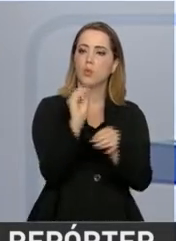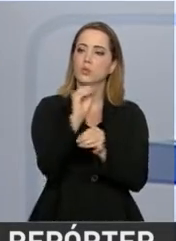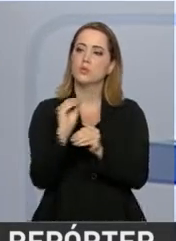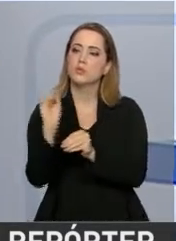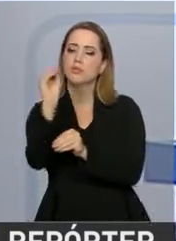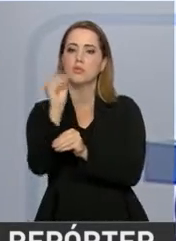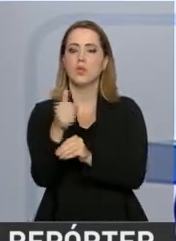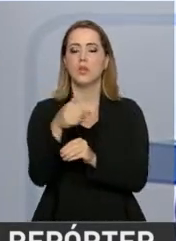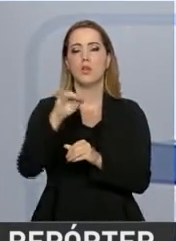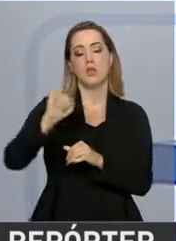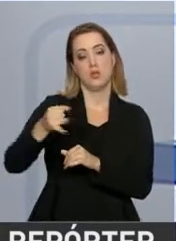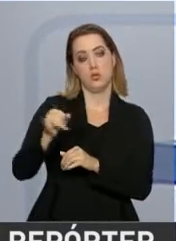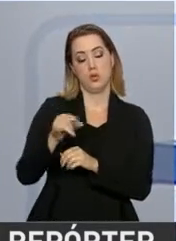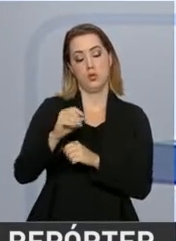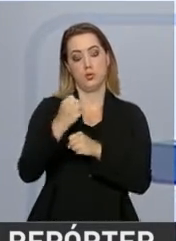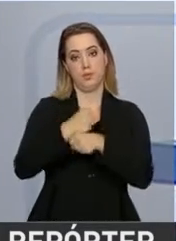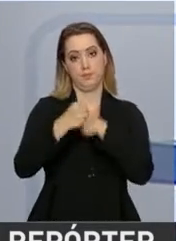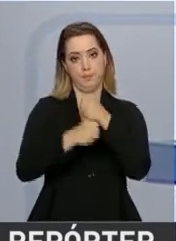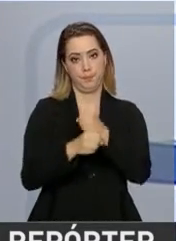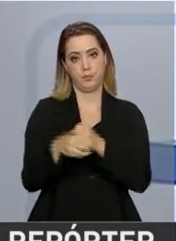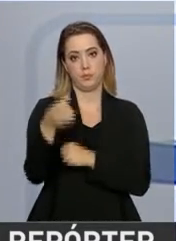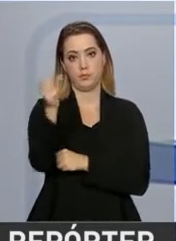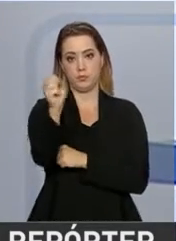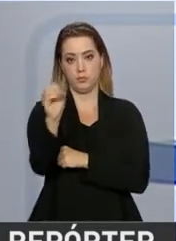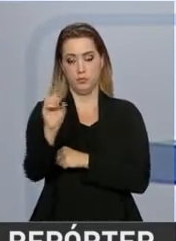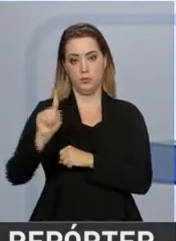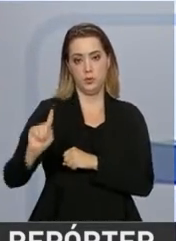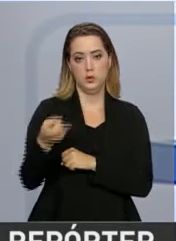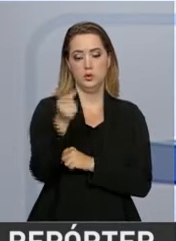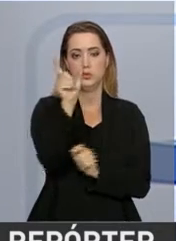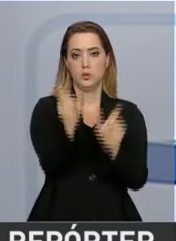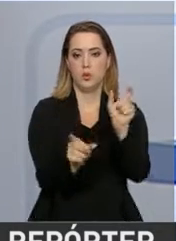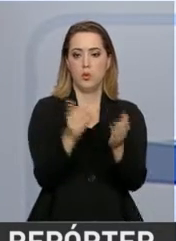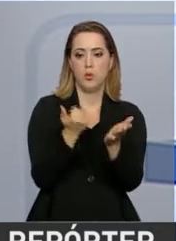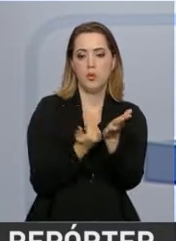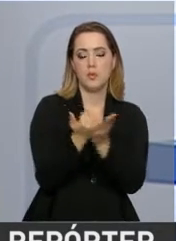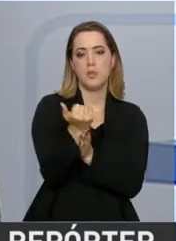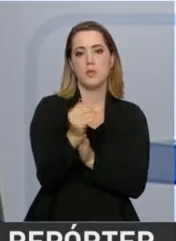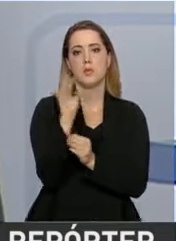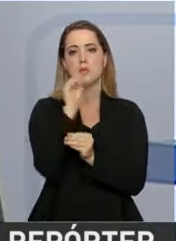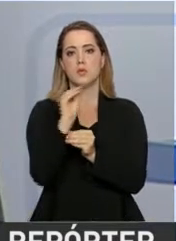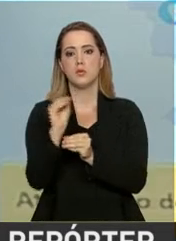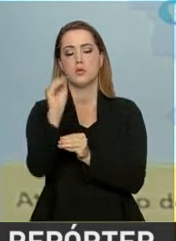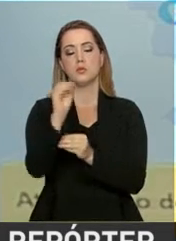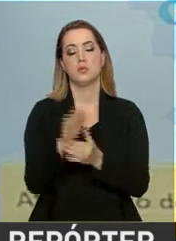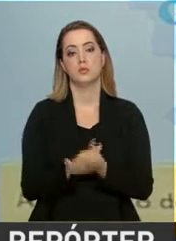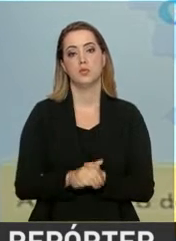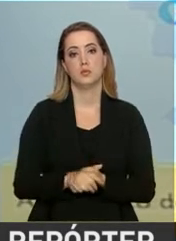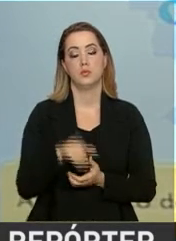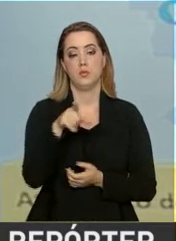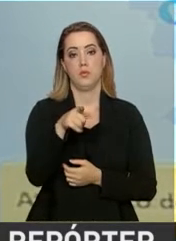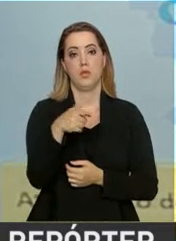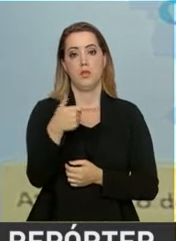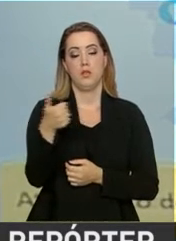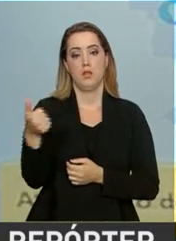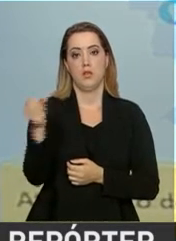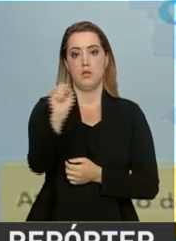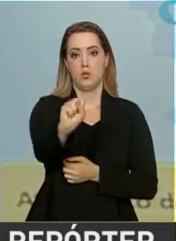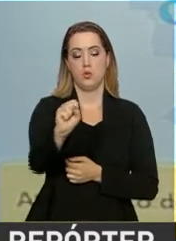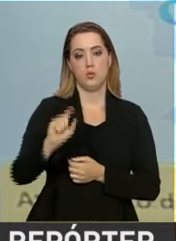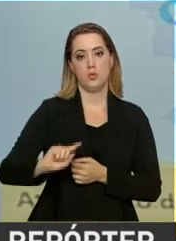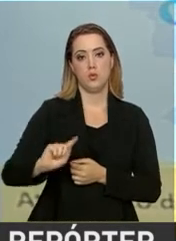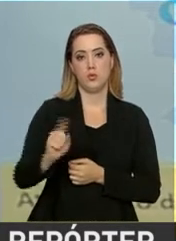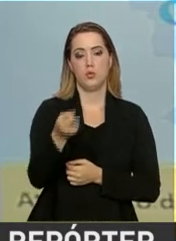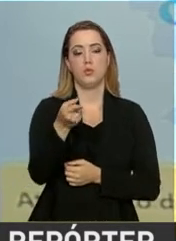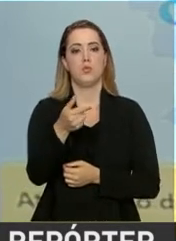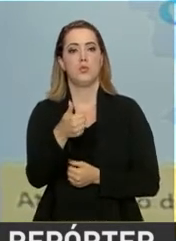do ano que vem 80 mil delas pacientes que ainda vão começar o tratamento contra a aids cerca de 18 mil são pessoas